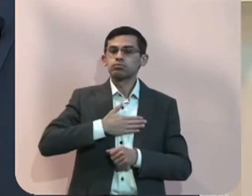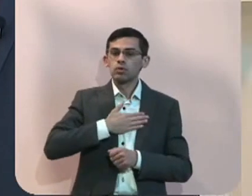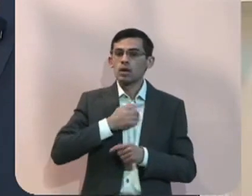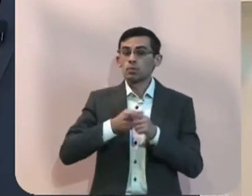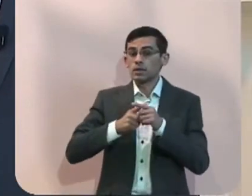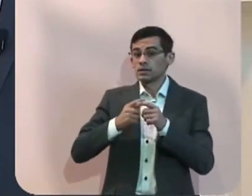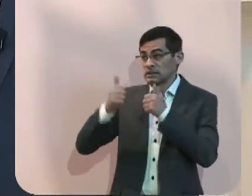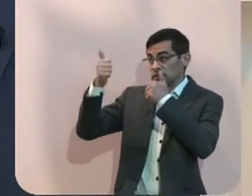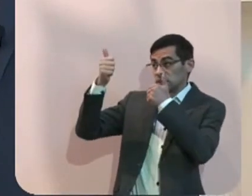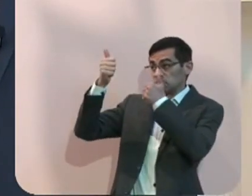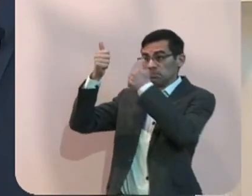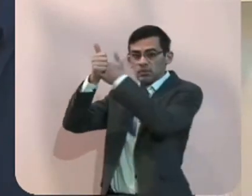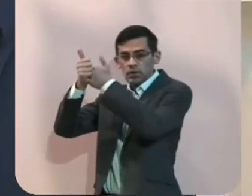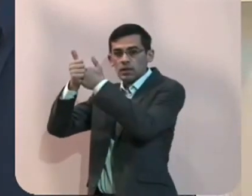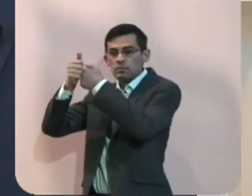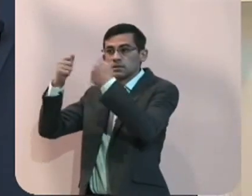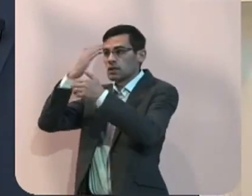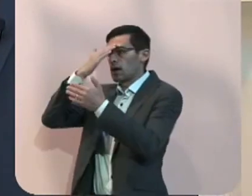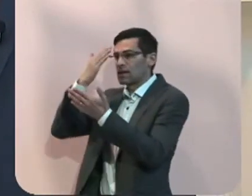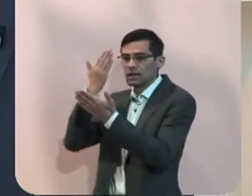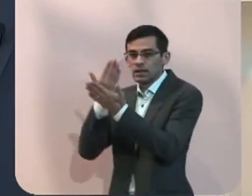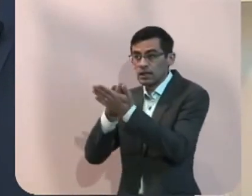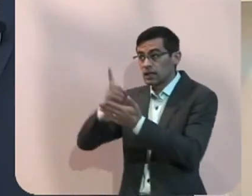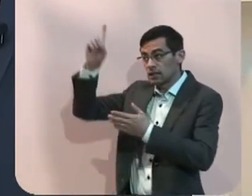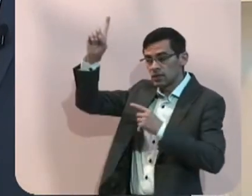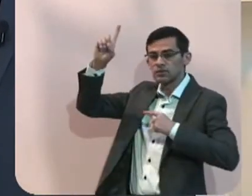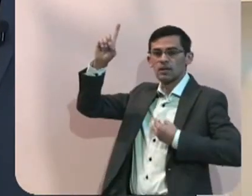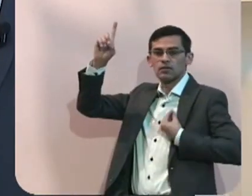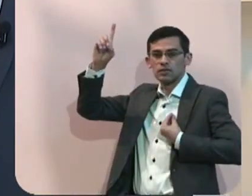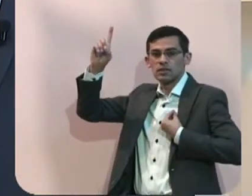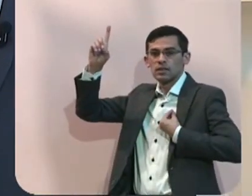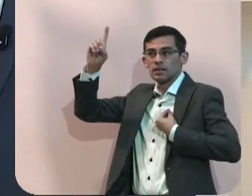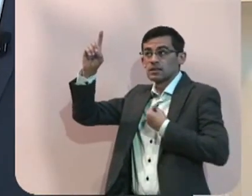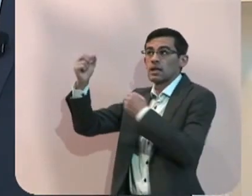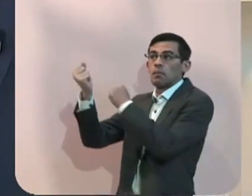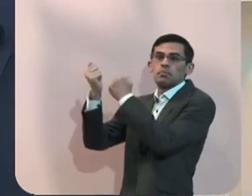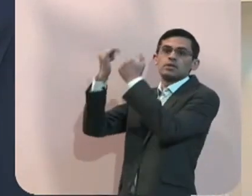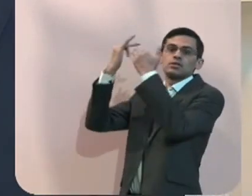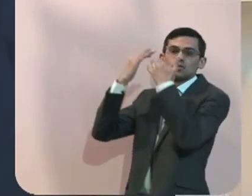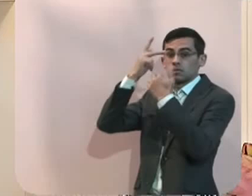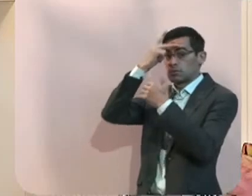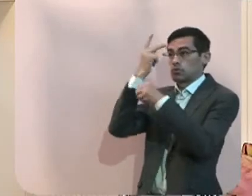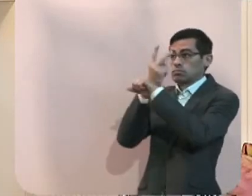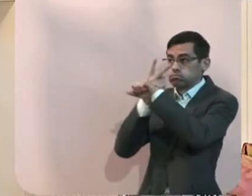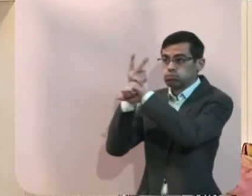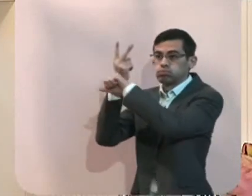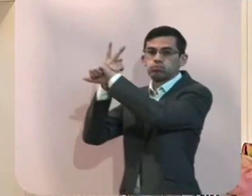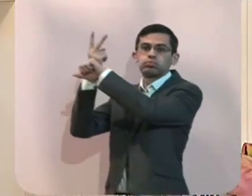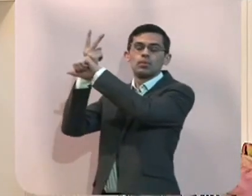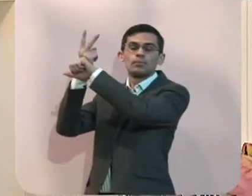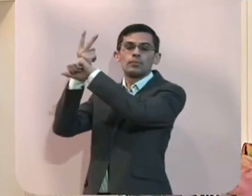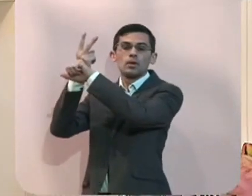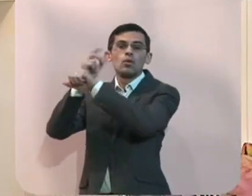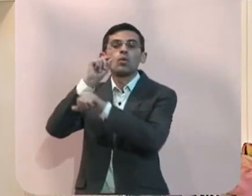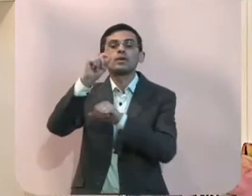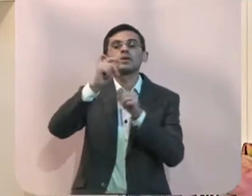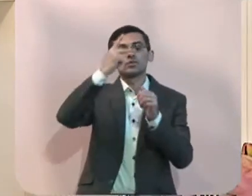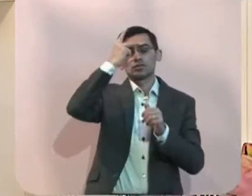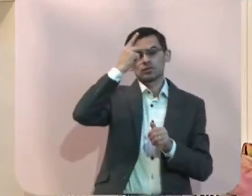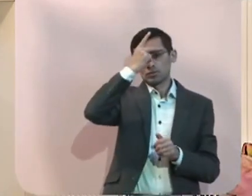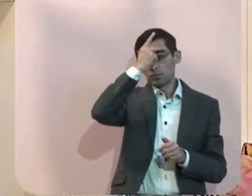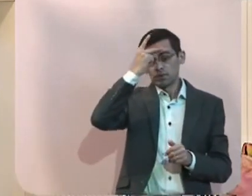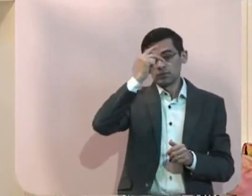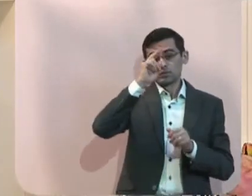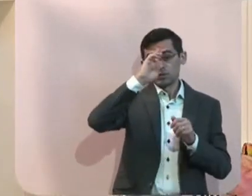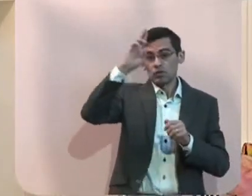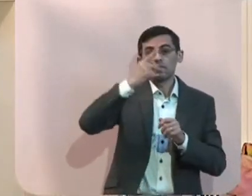aproxima precisa crer que ele existe e que recompensa aqueles que o buscam. O que o Senhor está dizendo para a